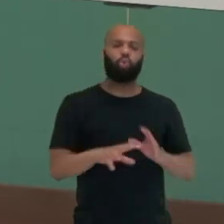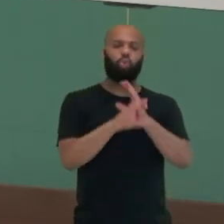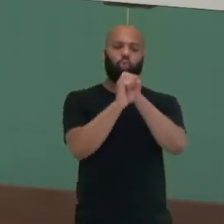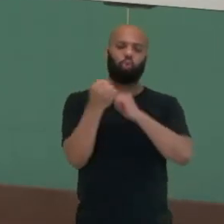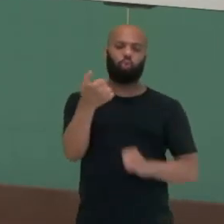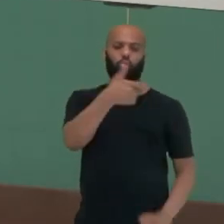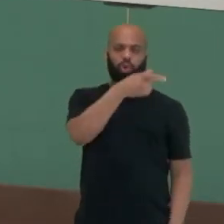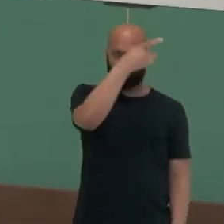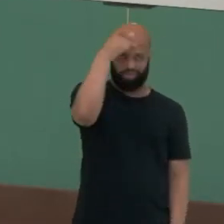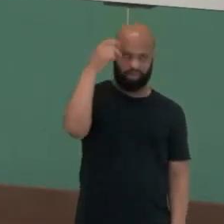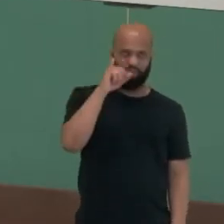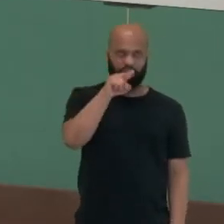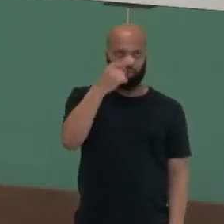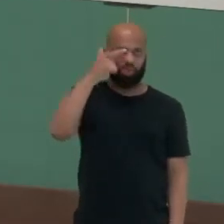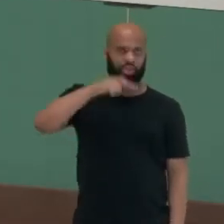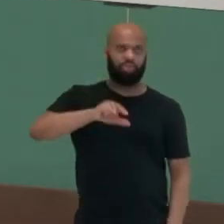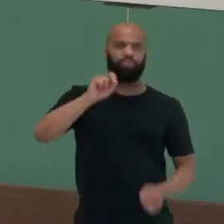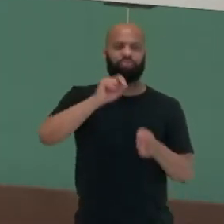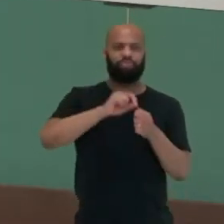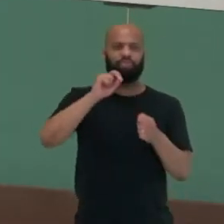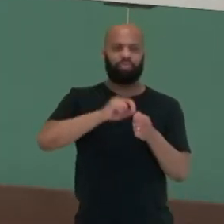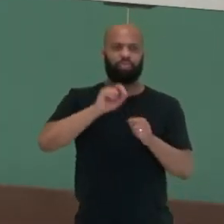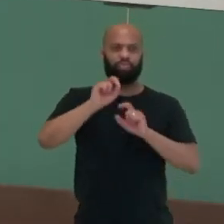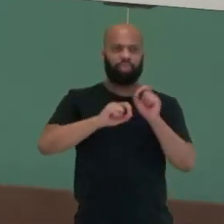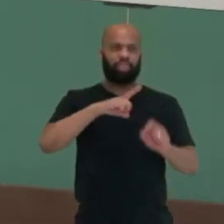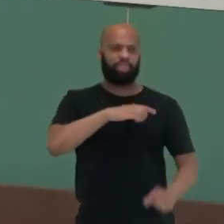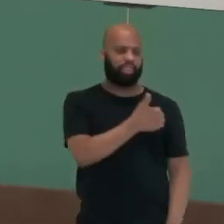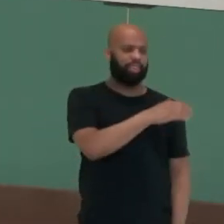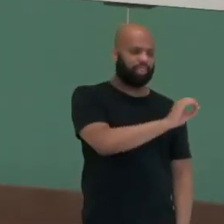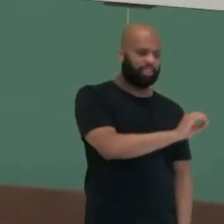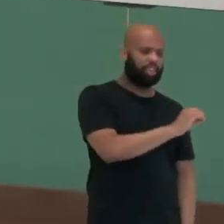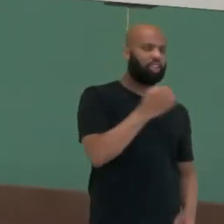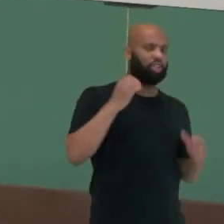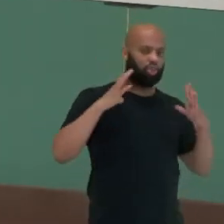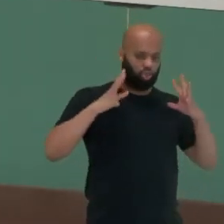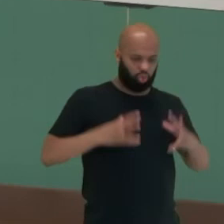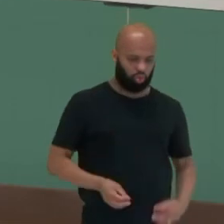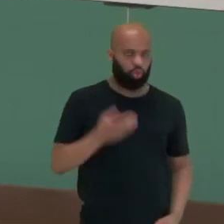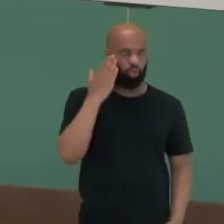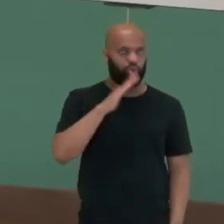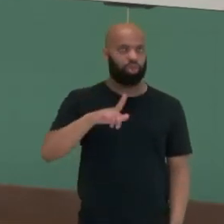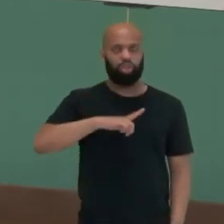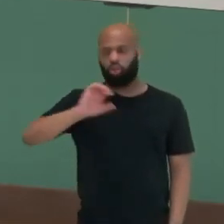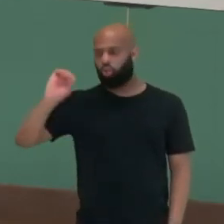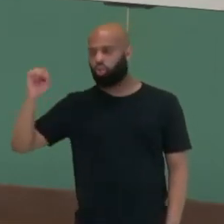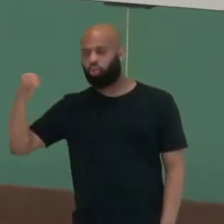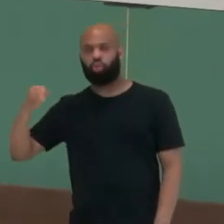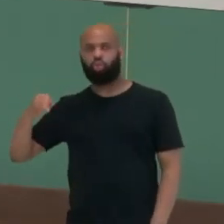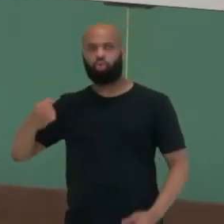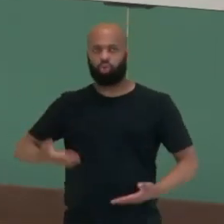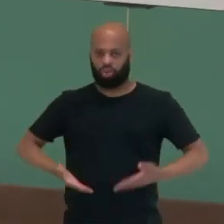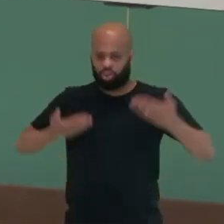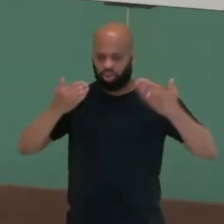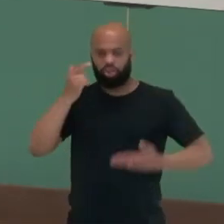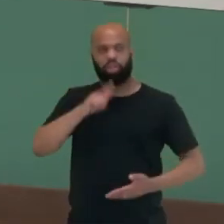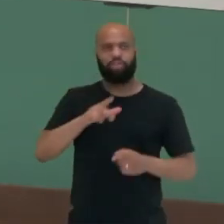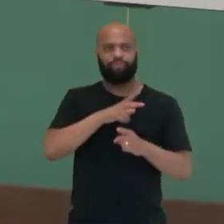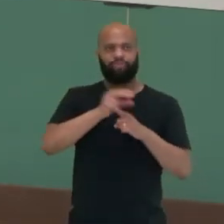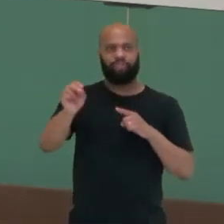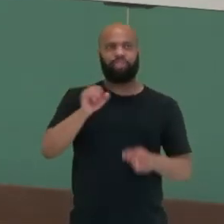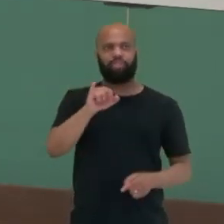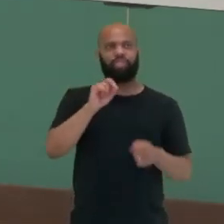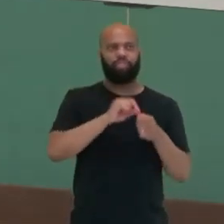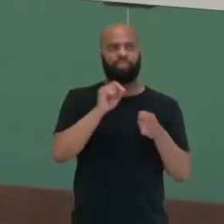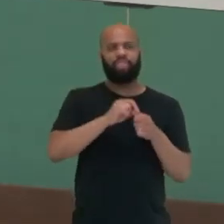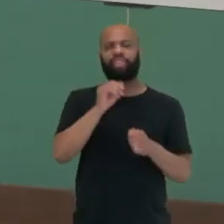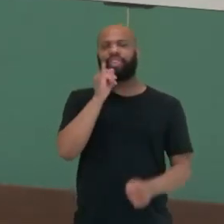do oponente. Então, você consegue, explicando 10 pontos aqui e 8 pontos aqui, você vence a luta. Então, se você fizer, por exemplo, um placar